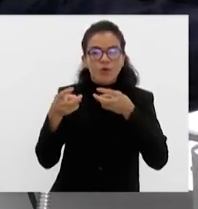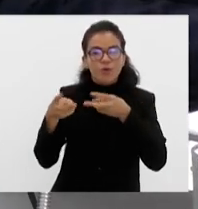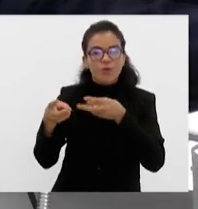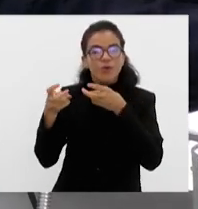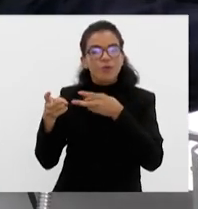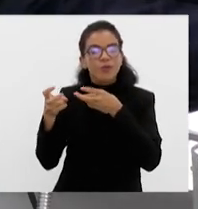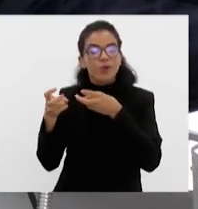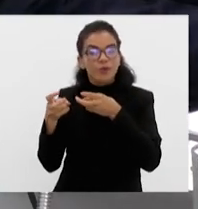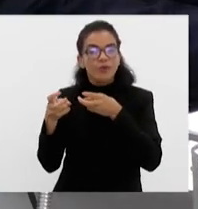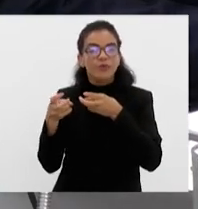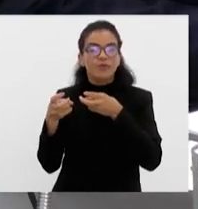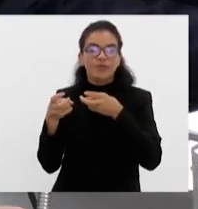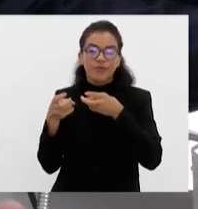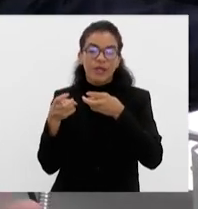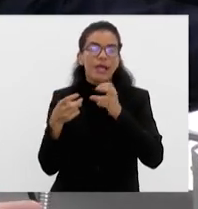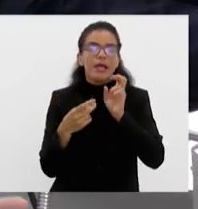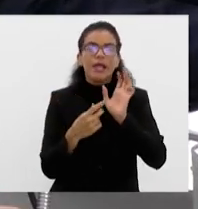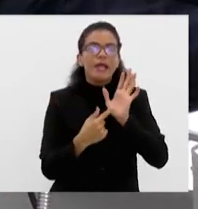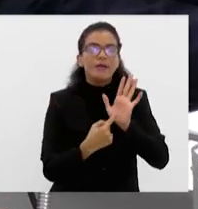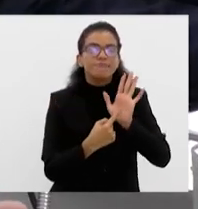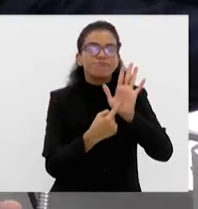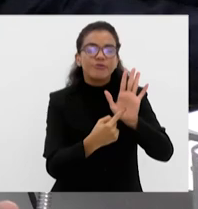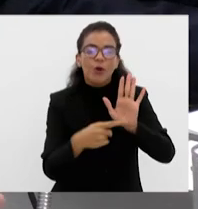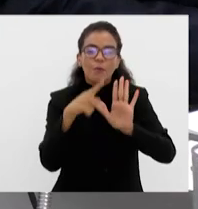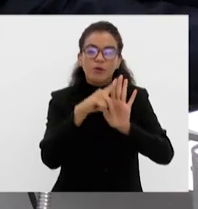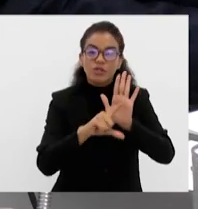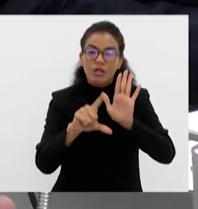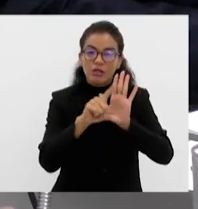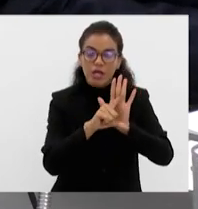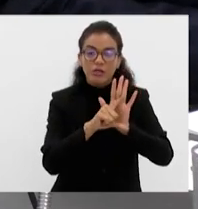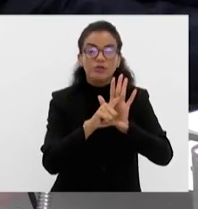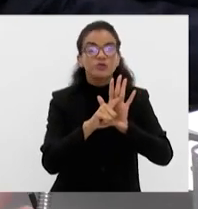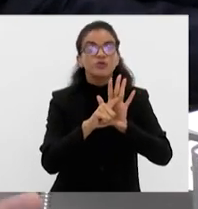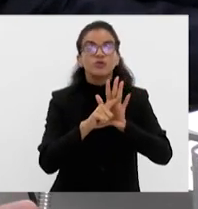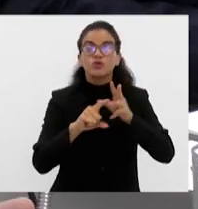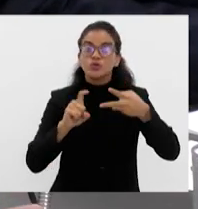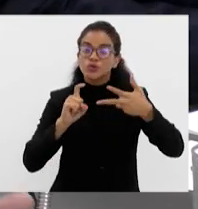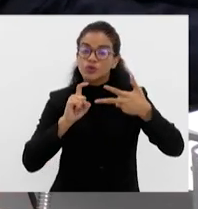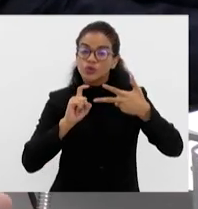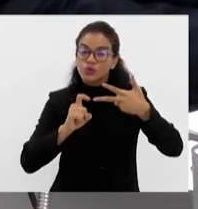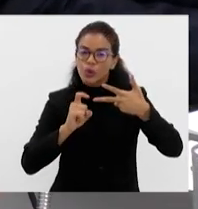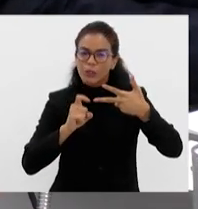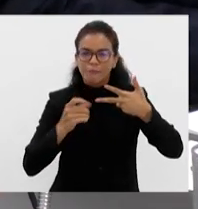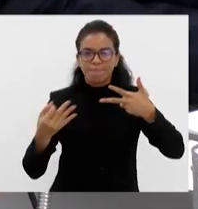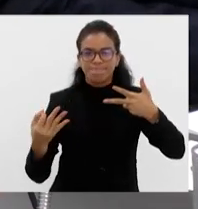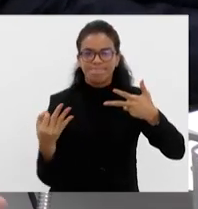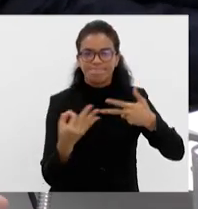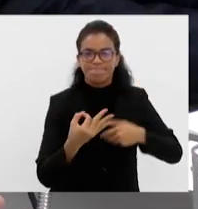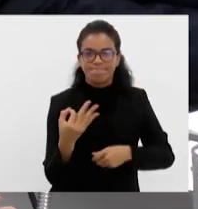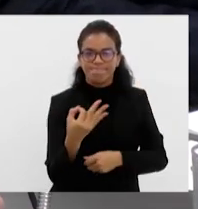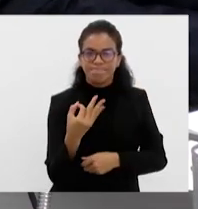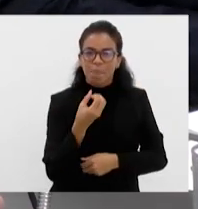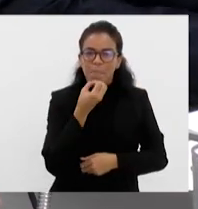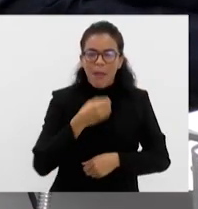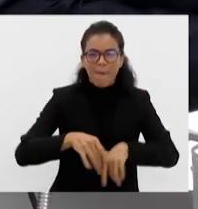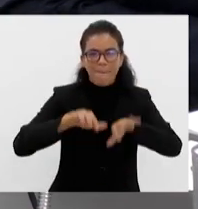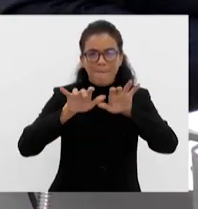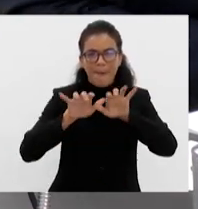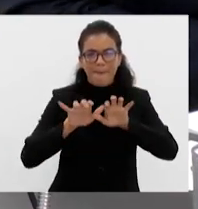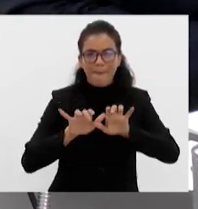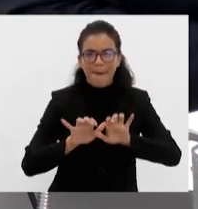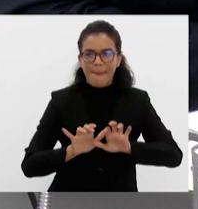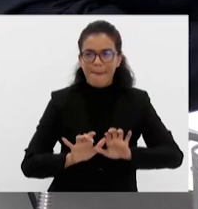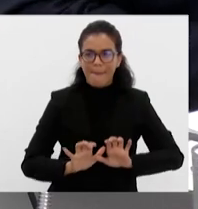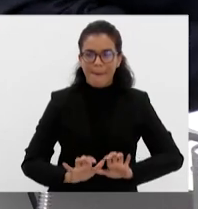ele apresenta um PL juridicamente perfeito. Assim, está bem escrito, à luz